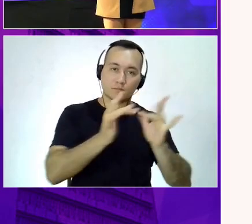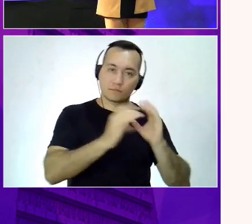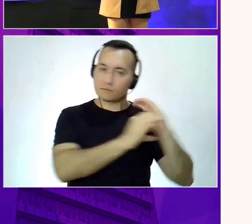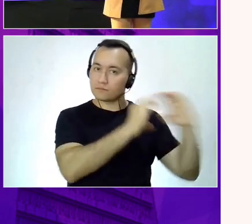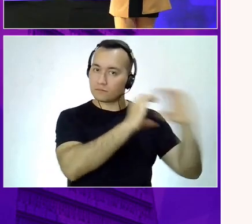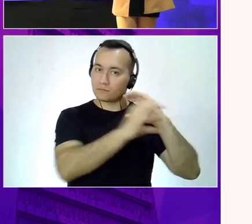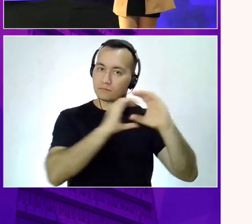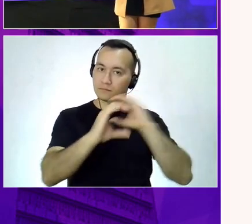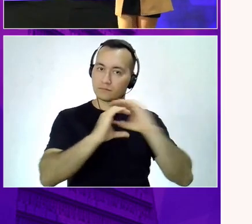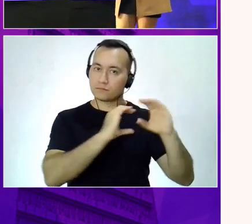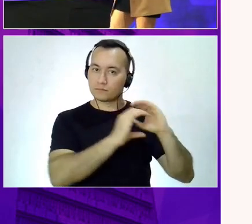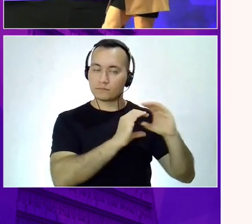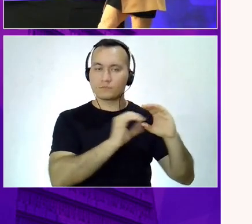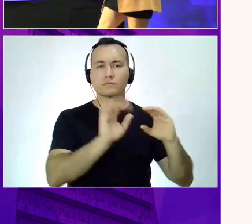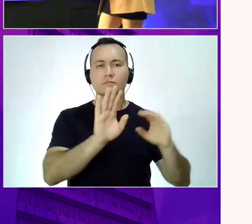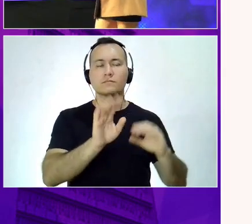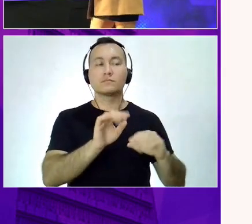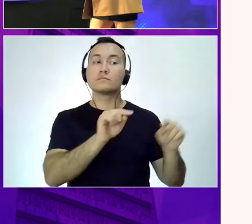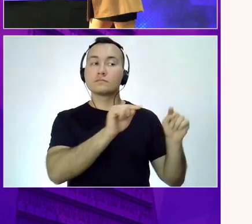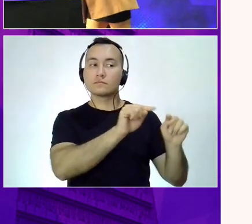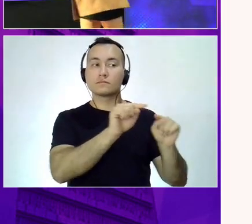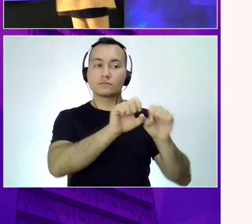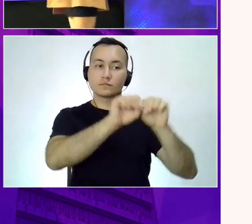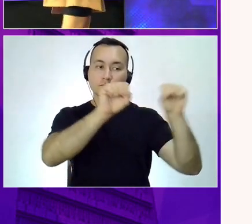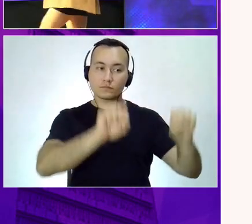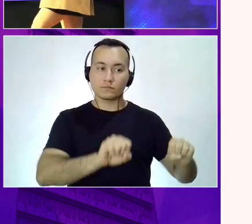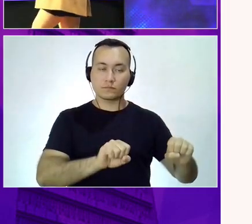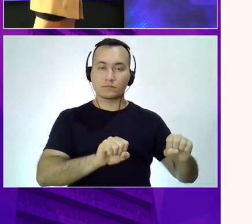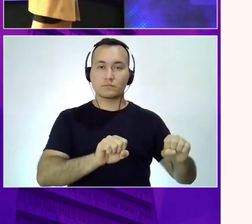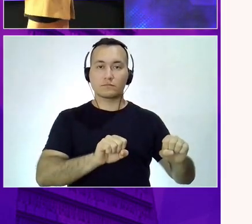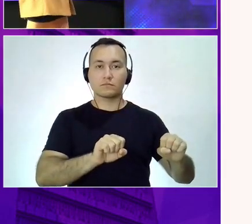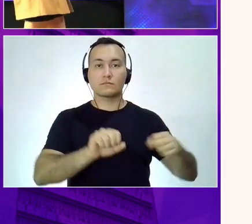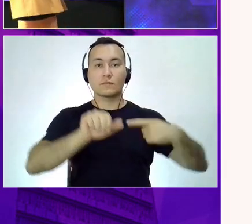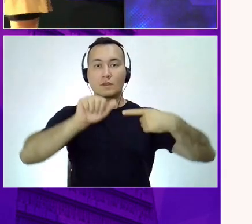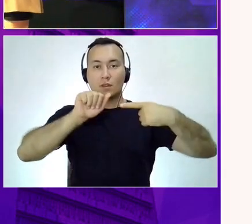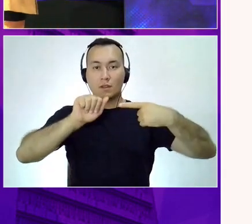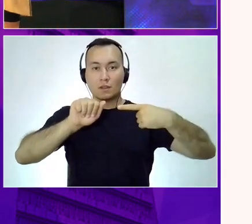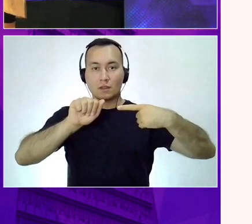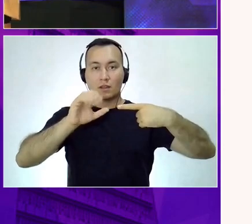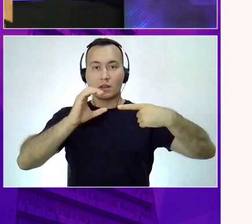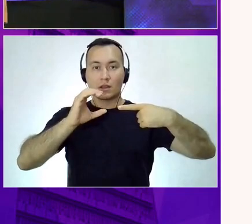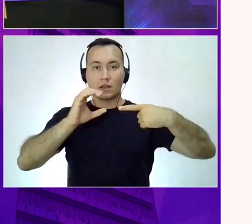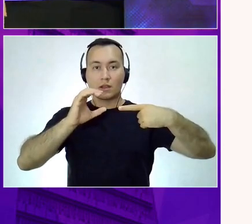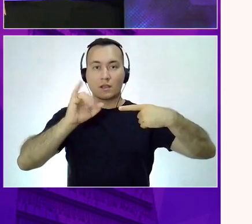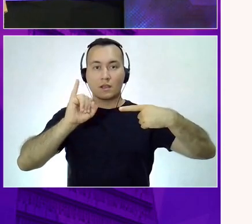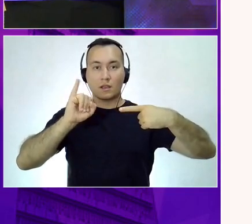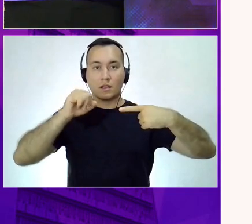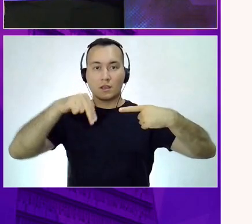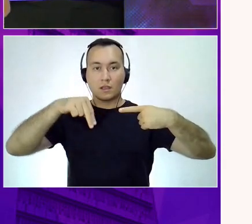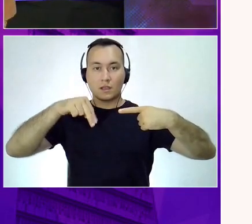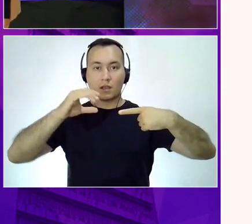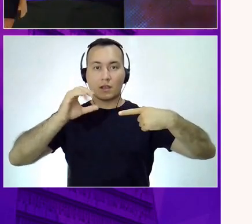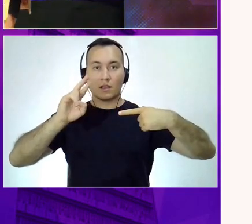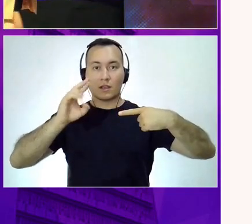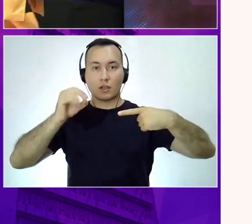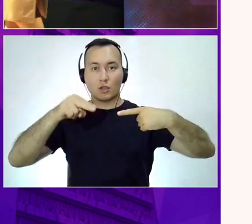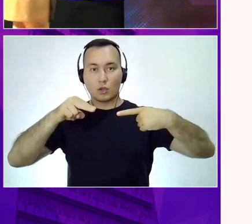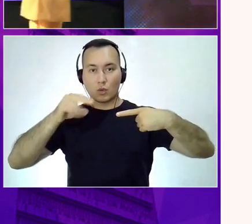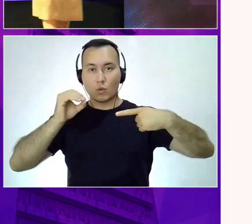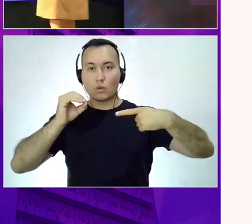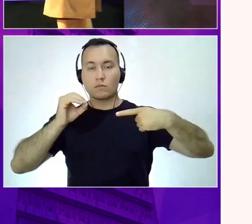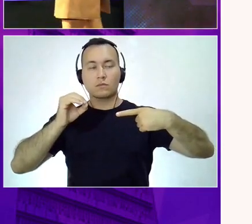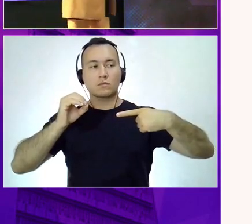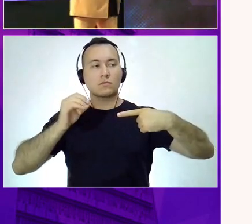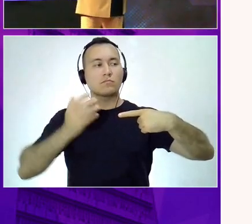assíncrono, que primeiro ele vai fazer um passo, depois ele vai fazer o outro, depois ele vai fazer o outro. Isso parece muito fácil. Só que qual que é o problema